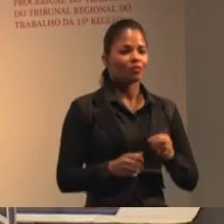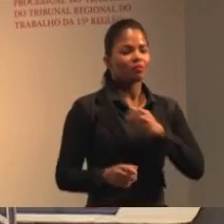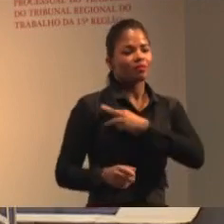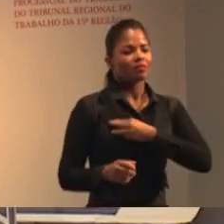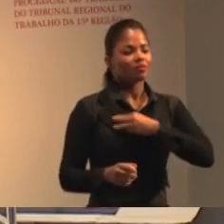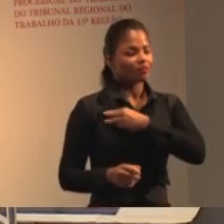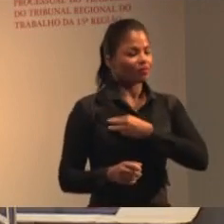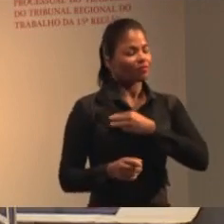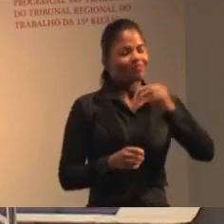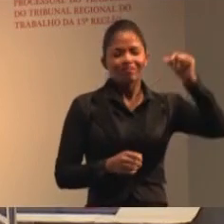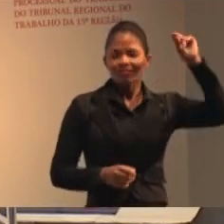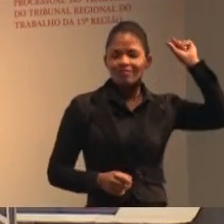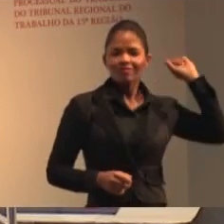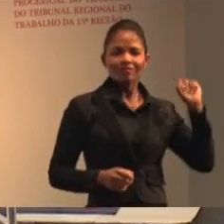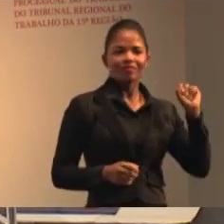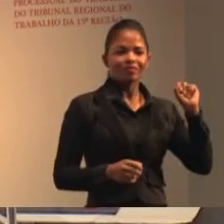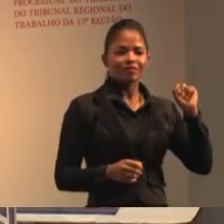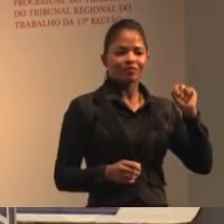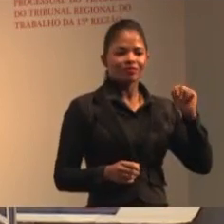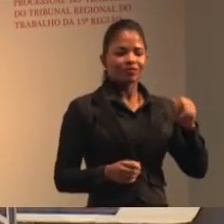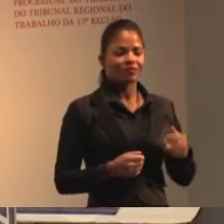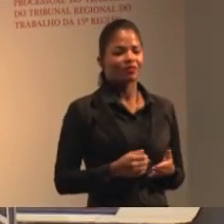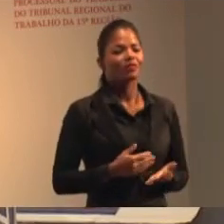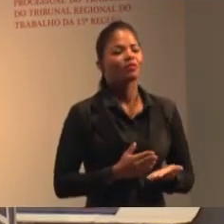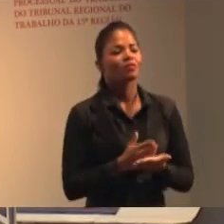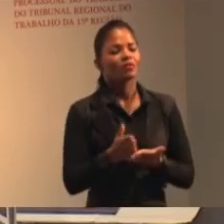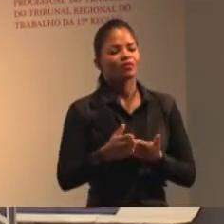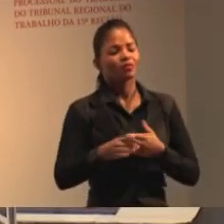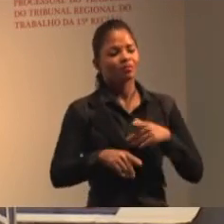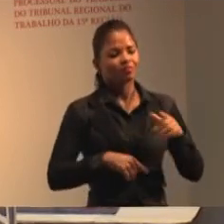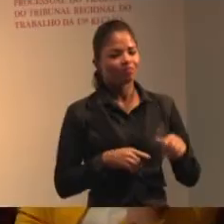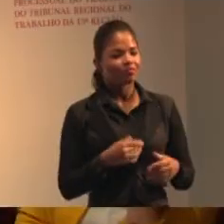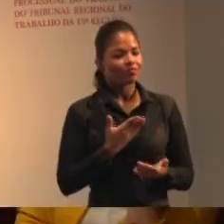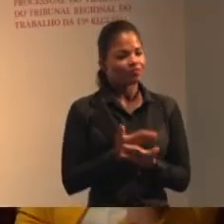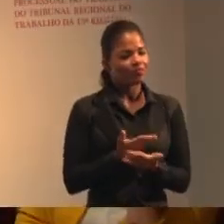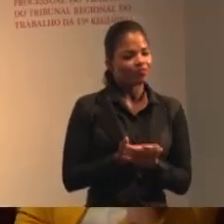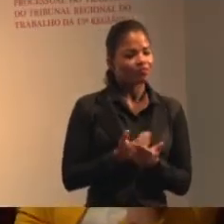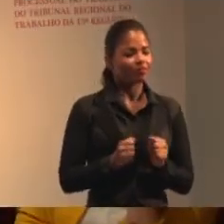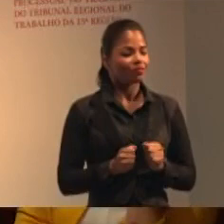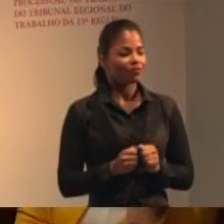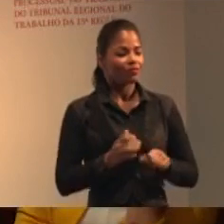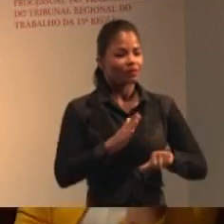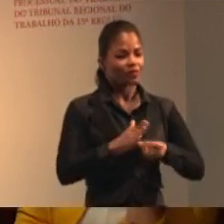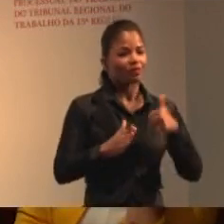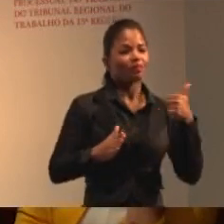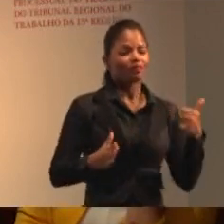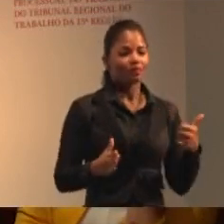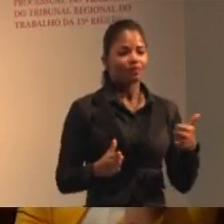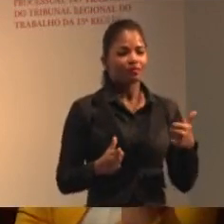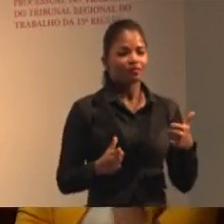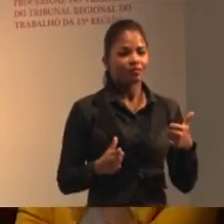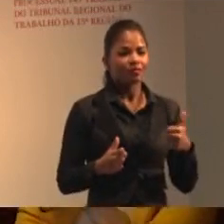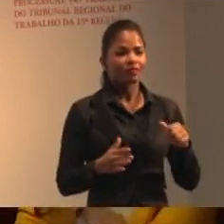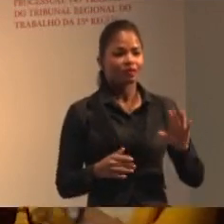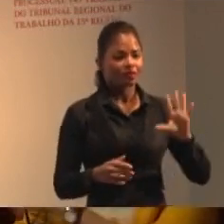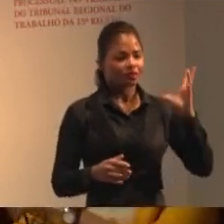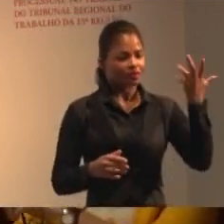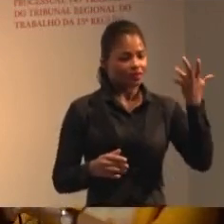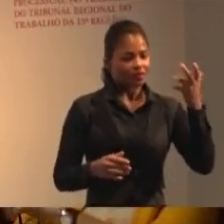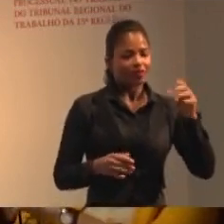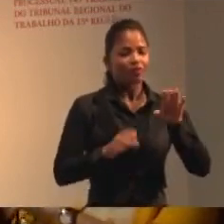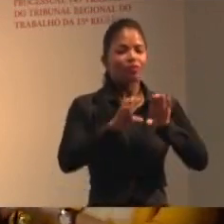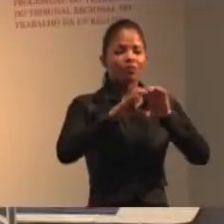magistrado mais antigo dos ingressantes na carreira. Foi das primeiras a realizar